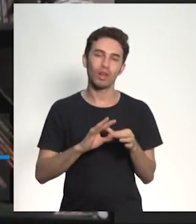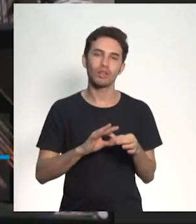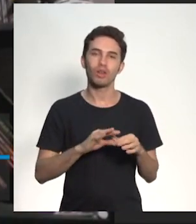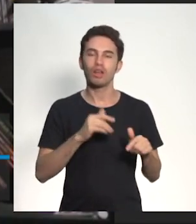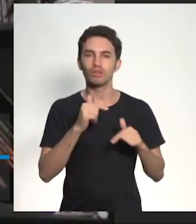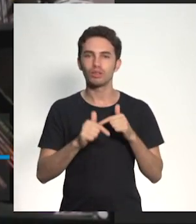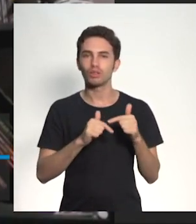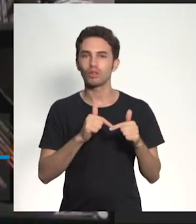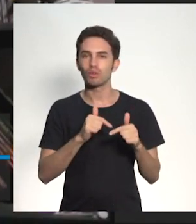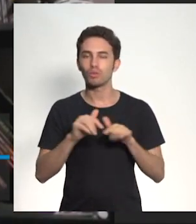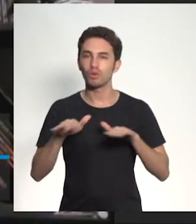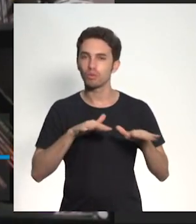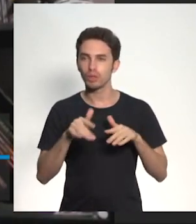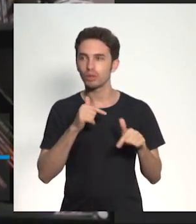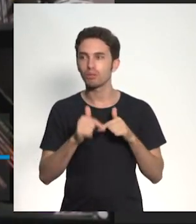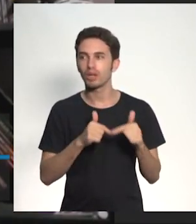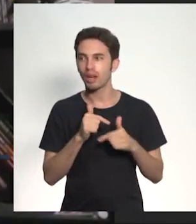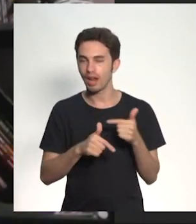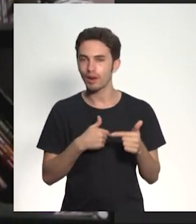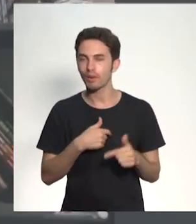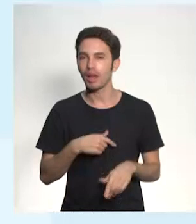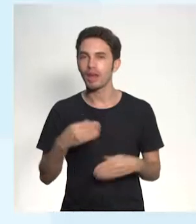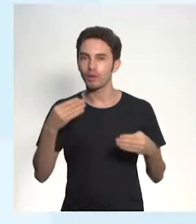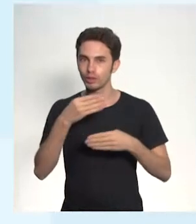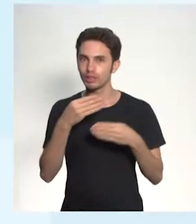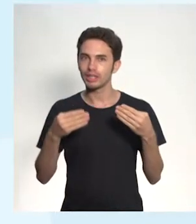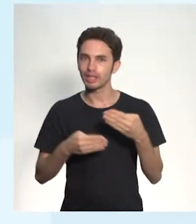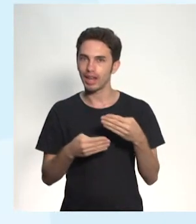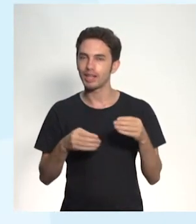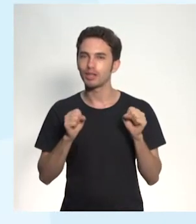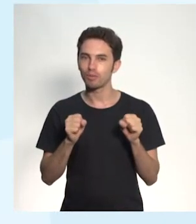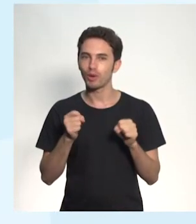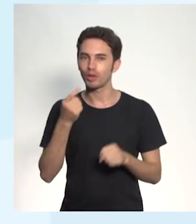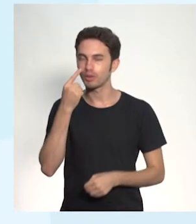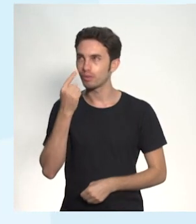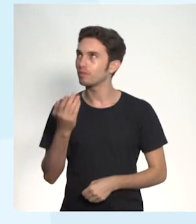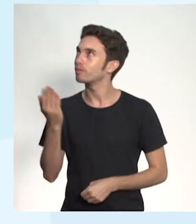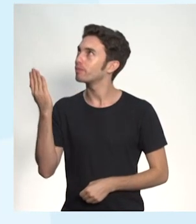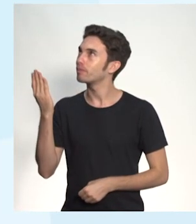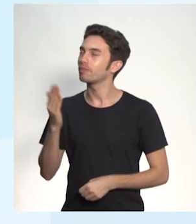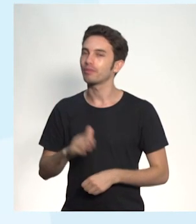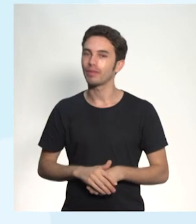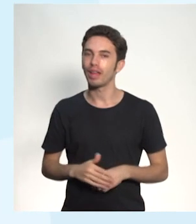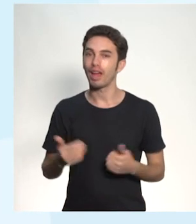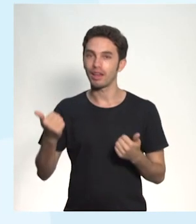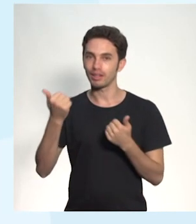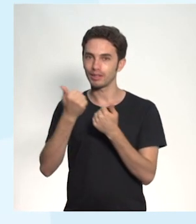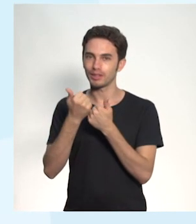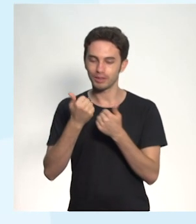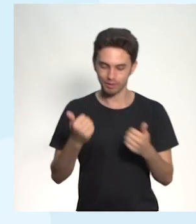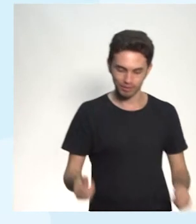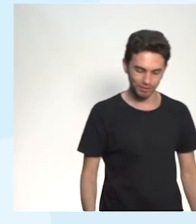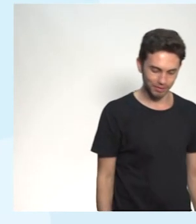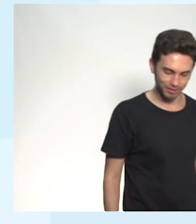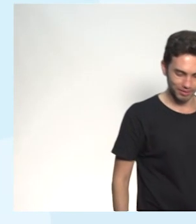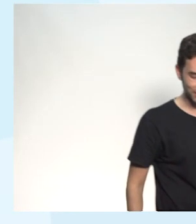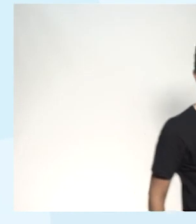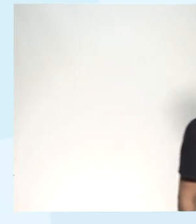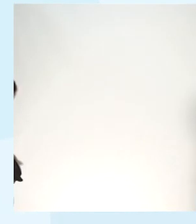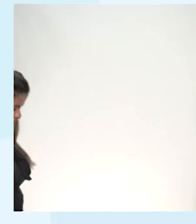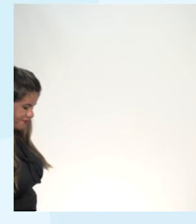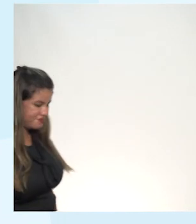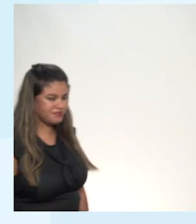vai continuar, pode colocar o próximo slide para eles na tela, por favor, né? A gente tem vinculado ao movimento operário